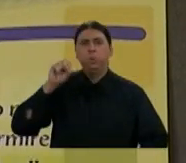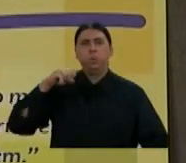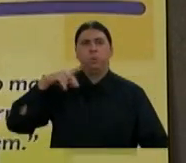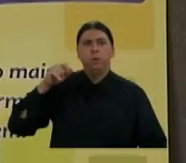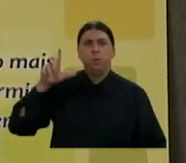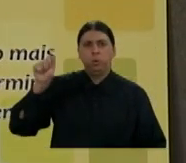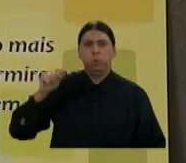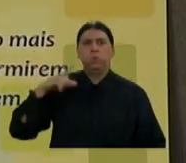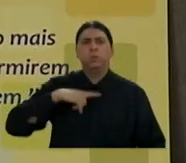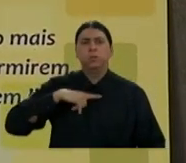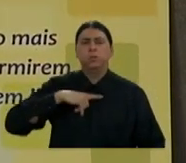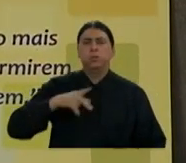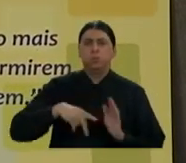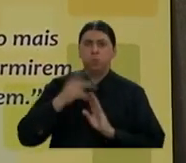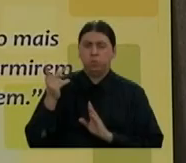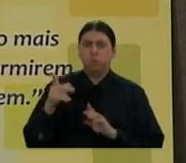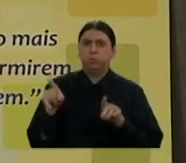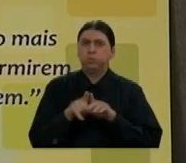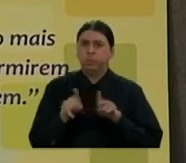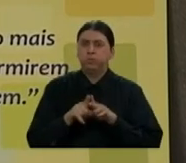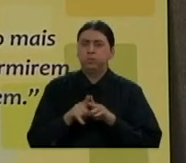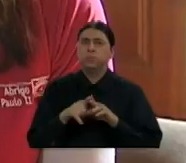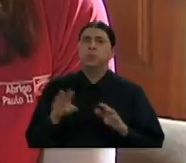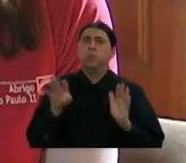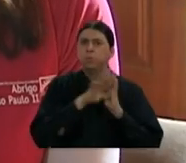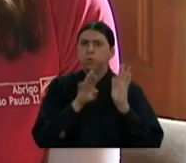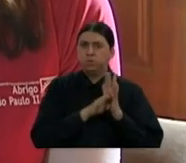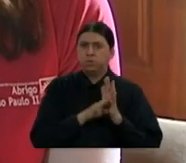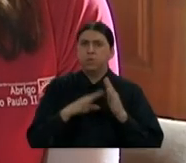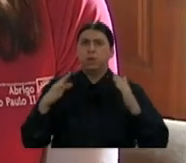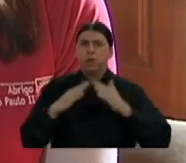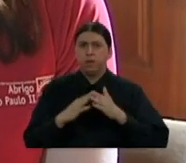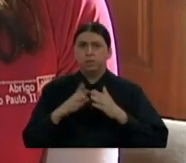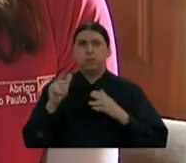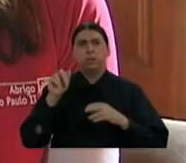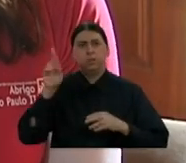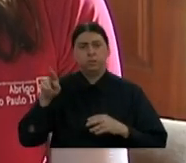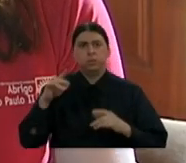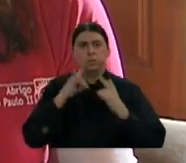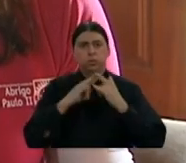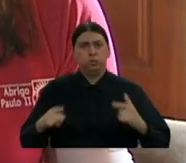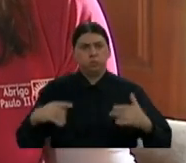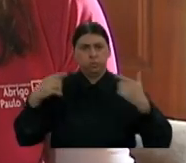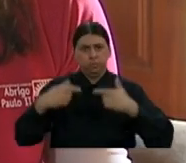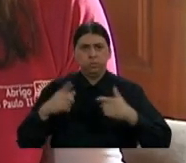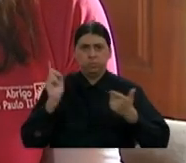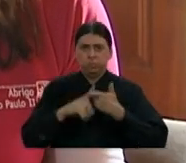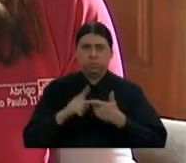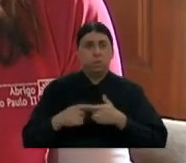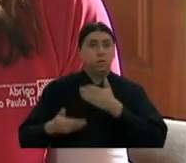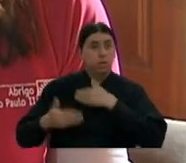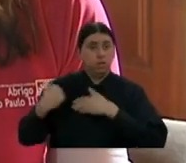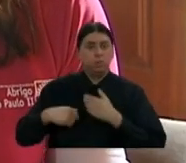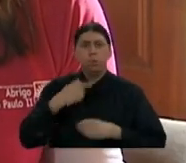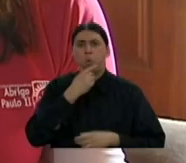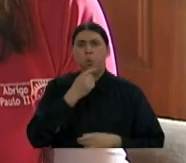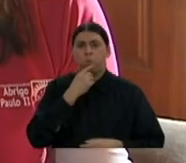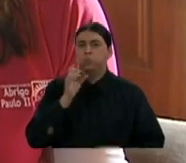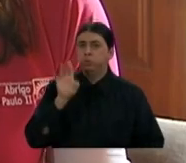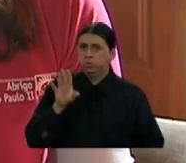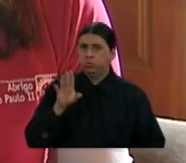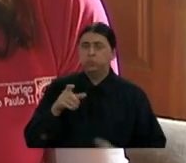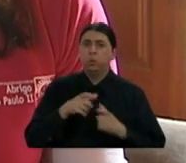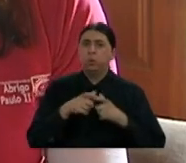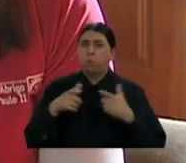o projeto piloto nem casa usuários é um grande desafio para a instituição é porque antes era só meninos nem um grande